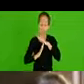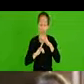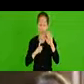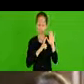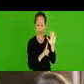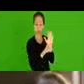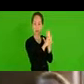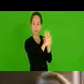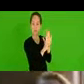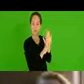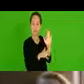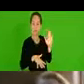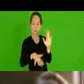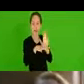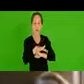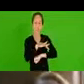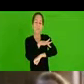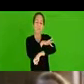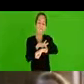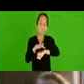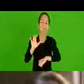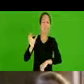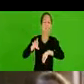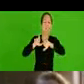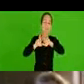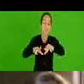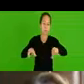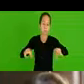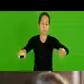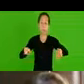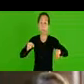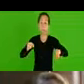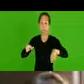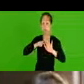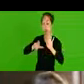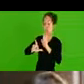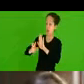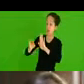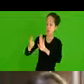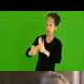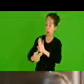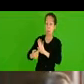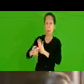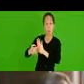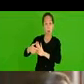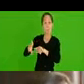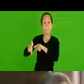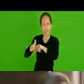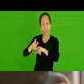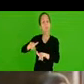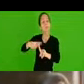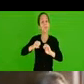naturais da física que tanto dominaram a pesquisa e a educação não davam conta disso.